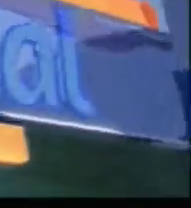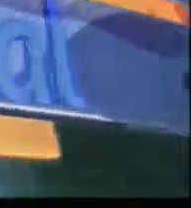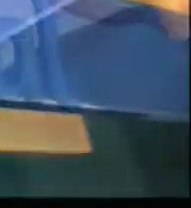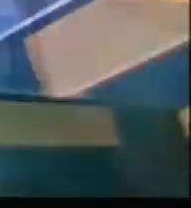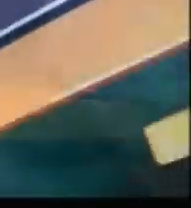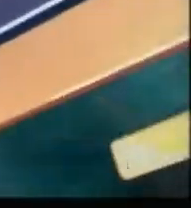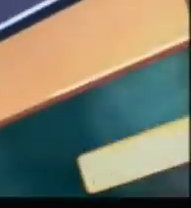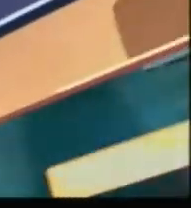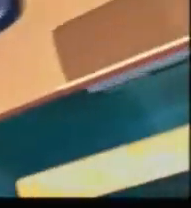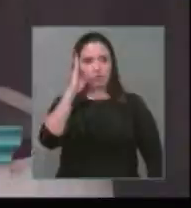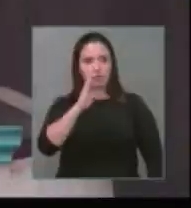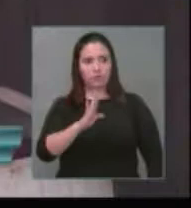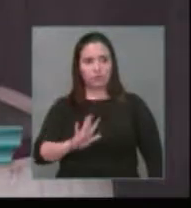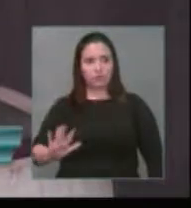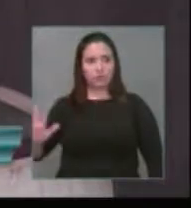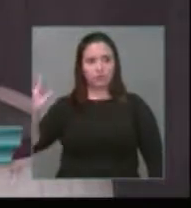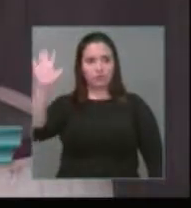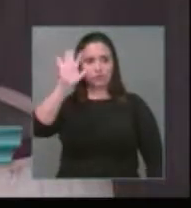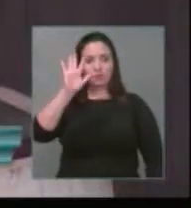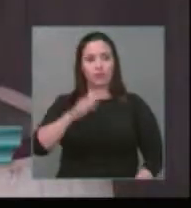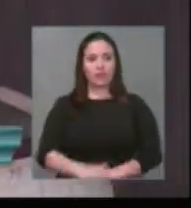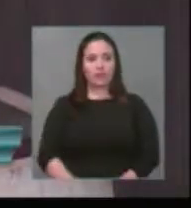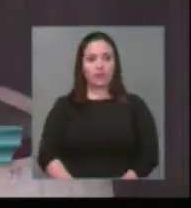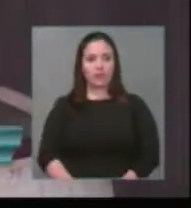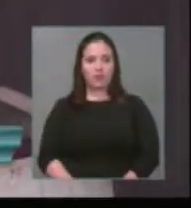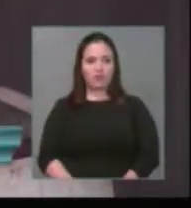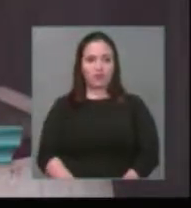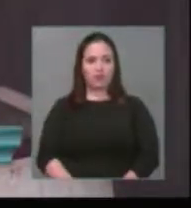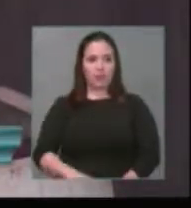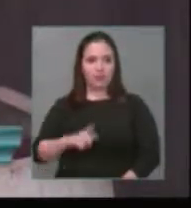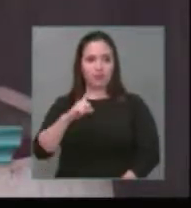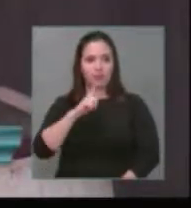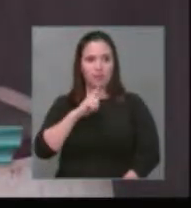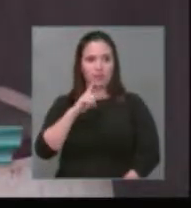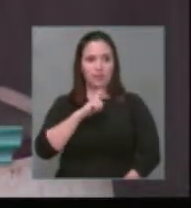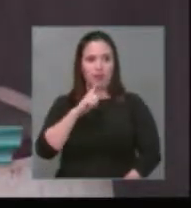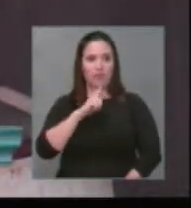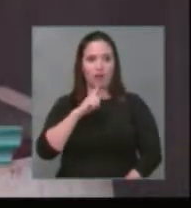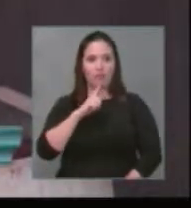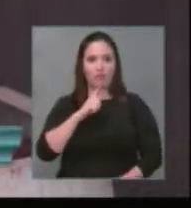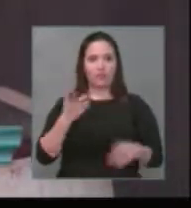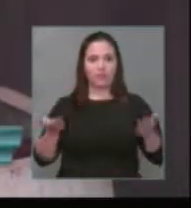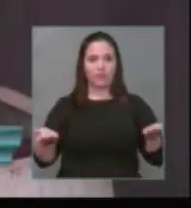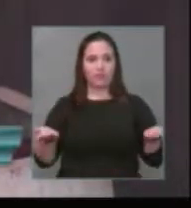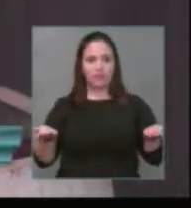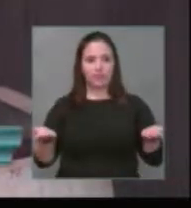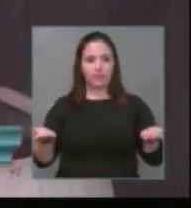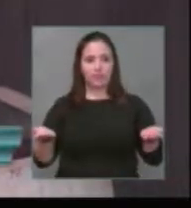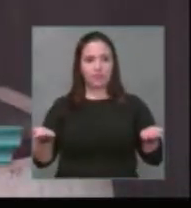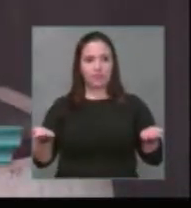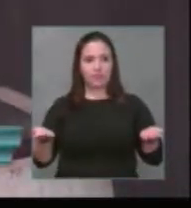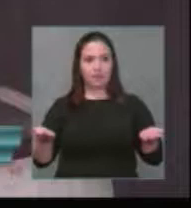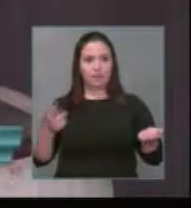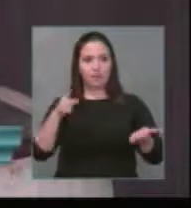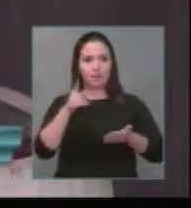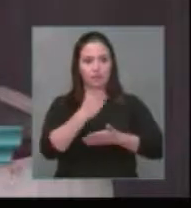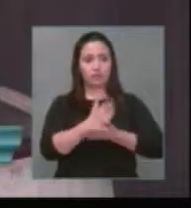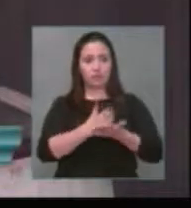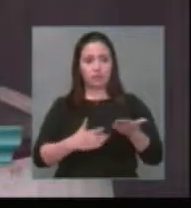inexistentes. A deputada Fernanda Pessoa, do PR, cobrou o funcionamento pleno das instituições e,